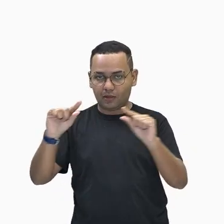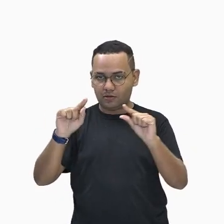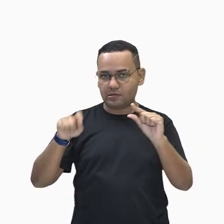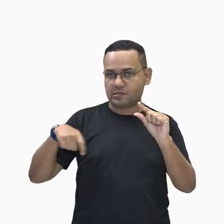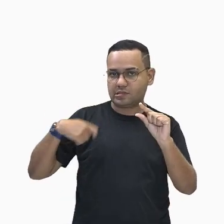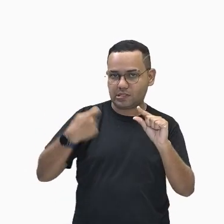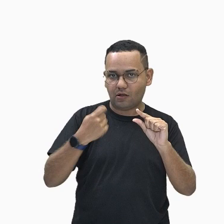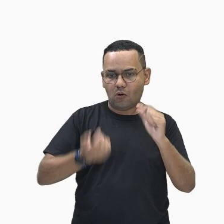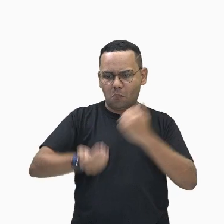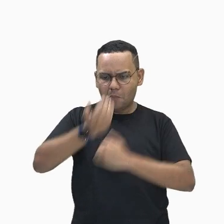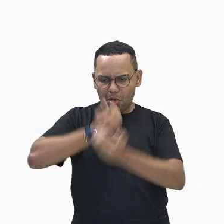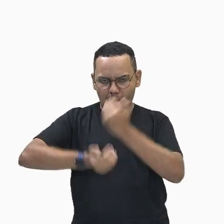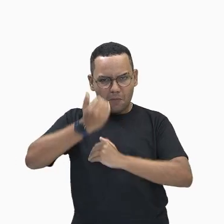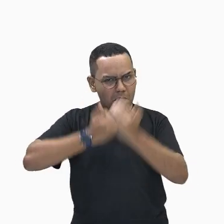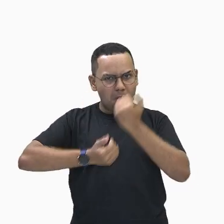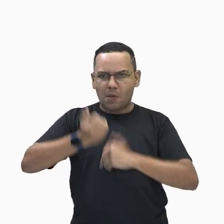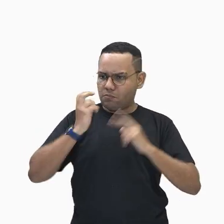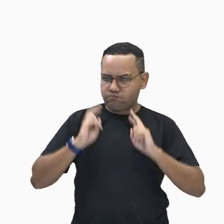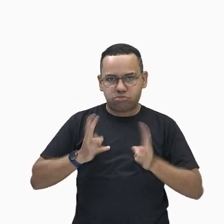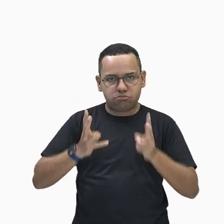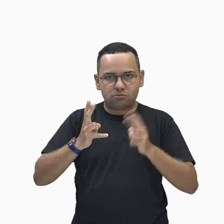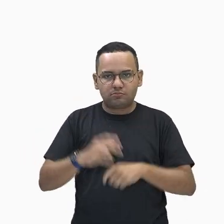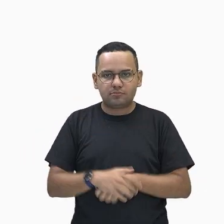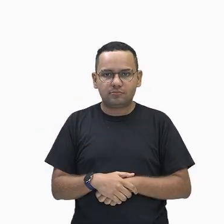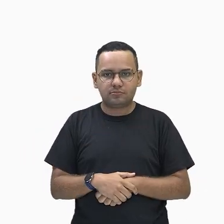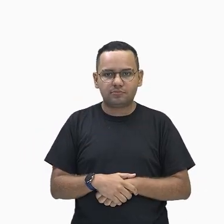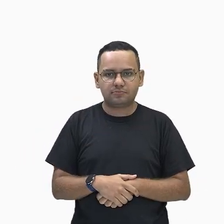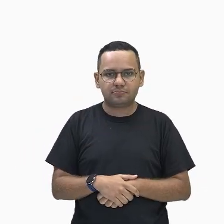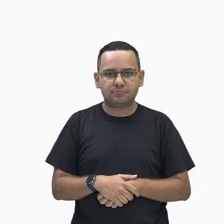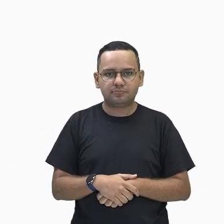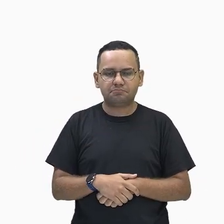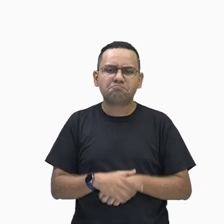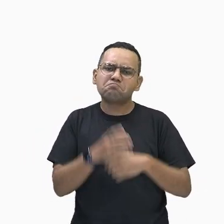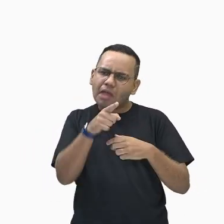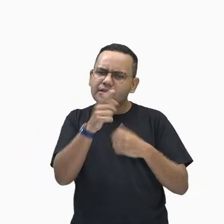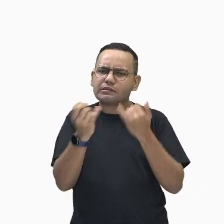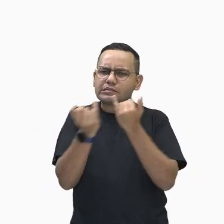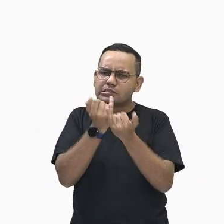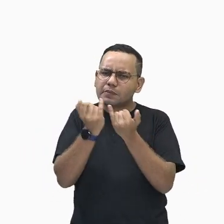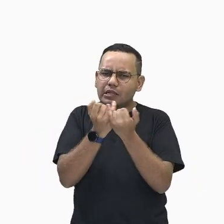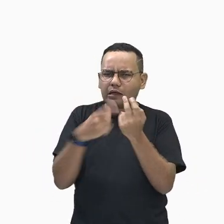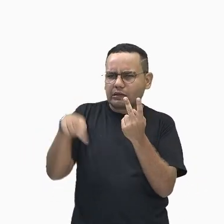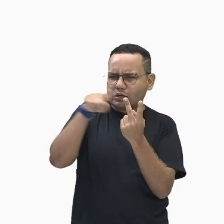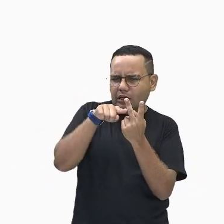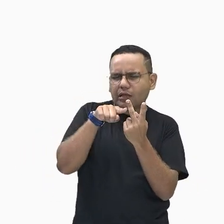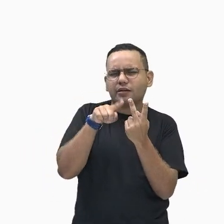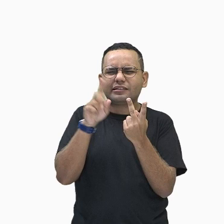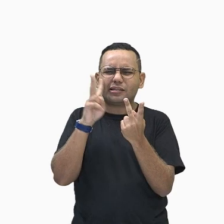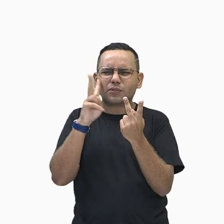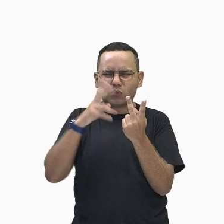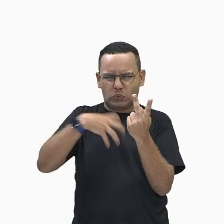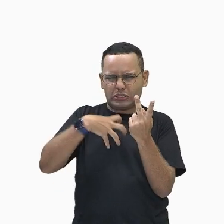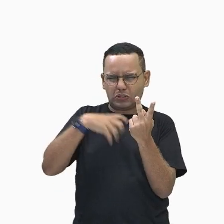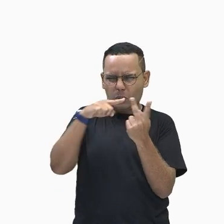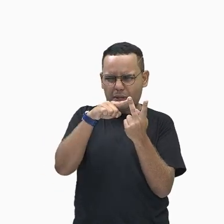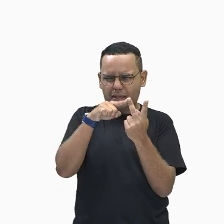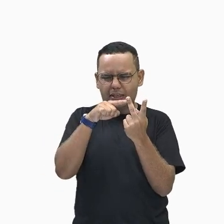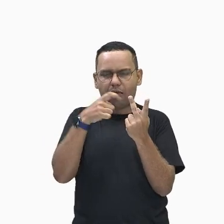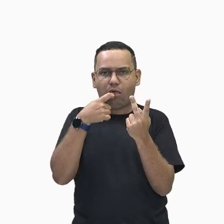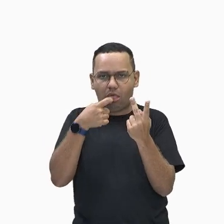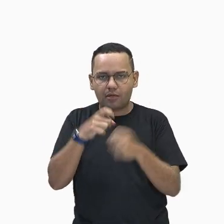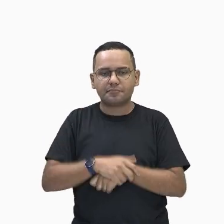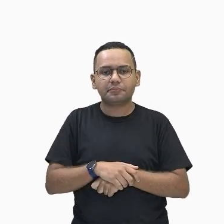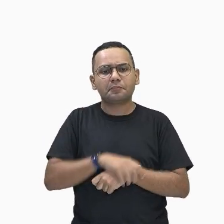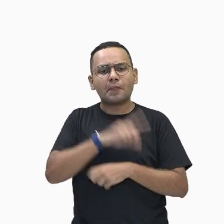alimentar a gente viu um pouquinho dela lá na bulimia né a compulsão ela é um transtorno alimentar caracterizado pela vontade de